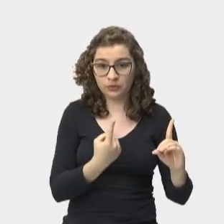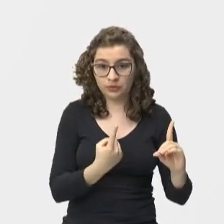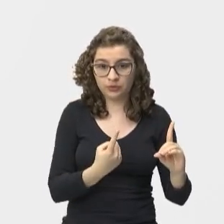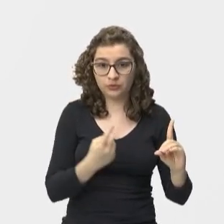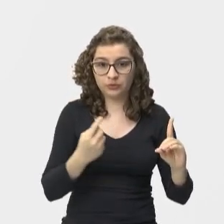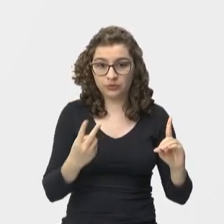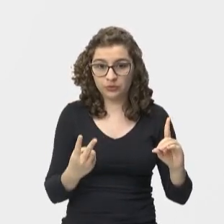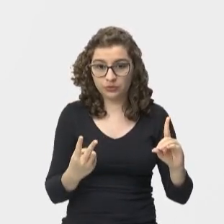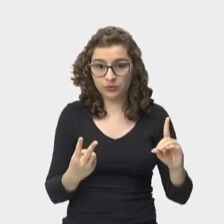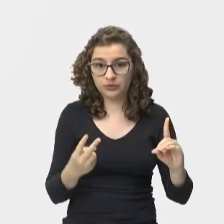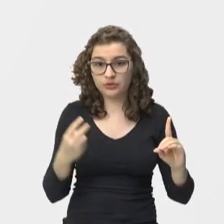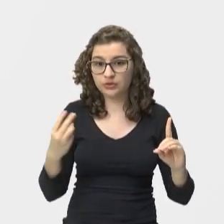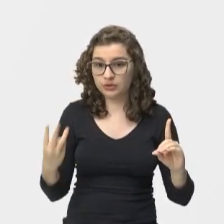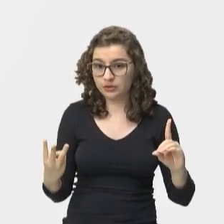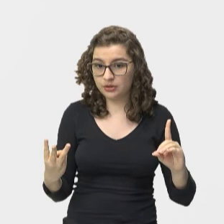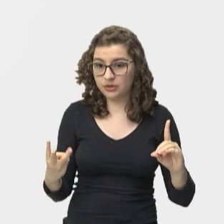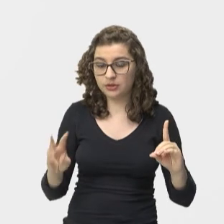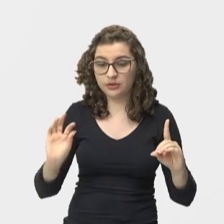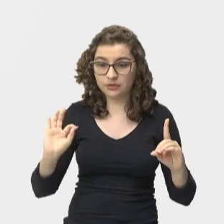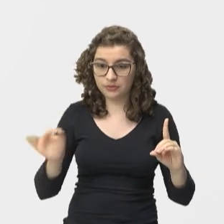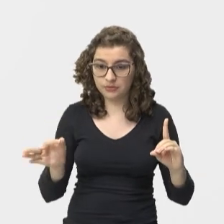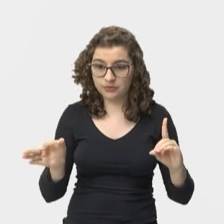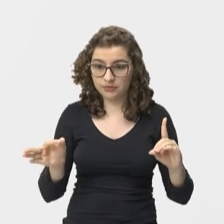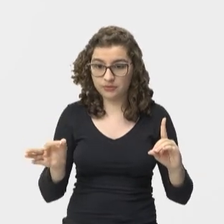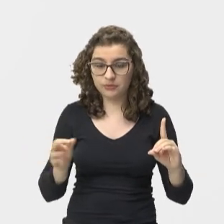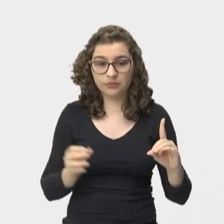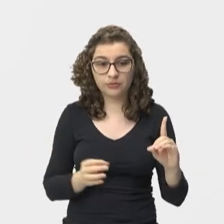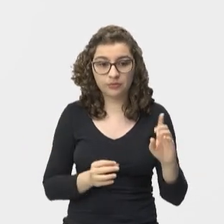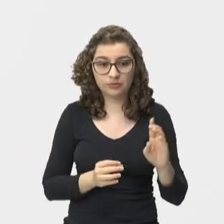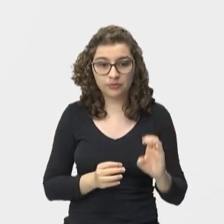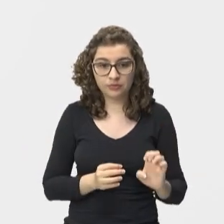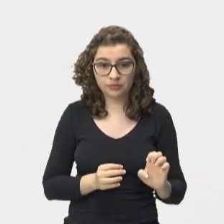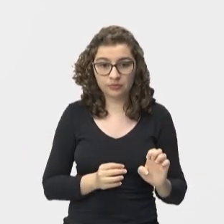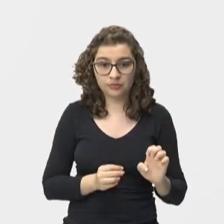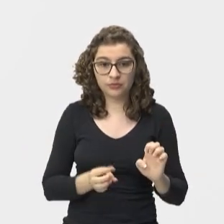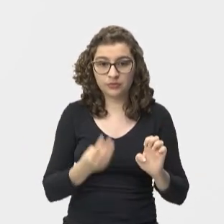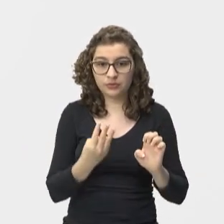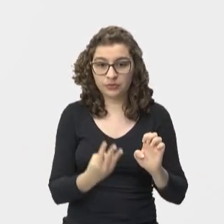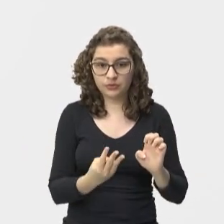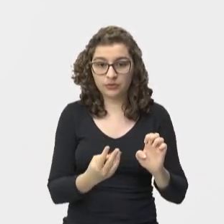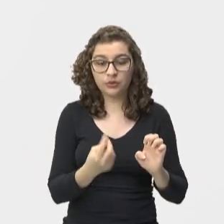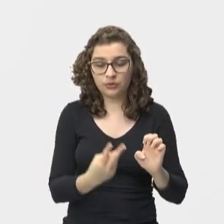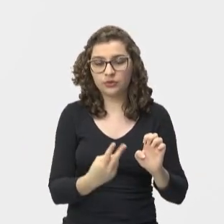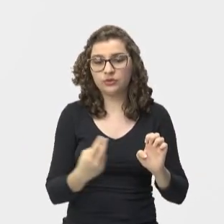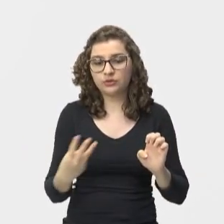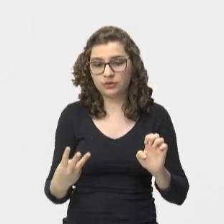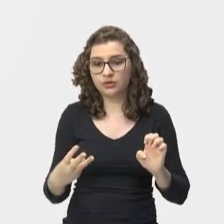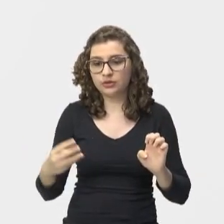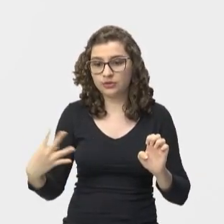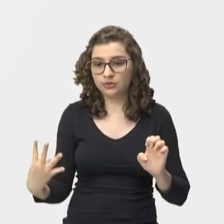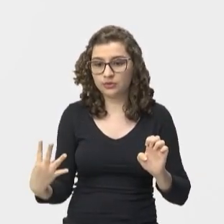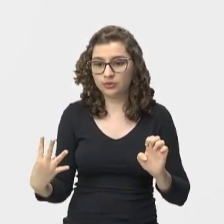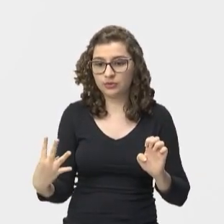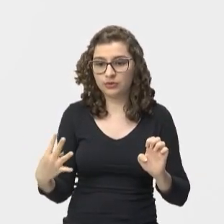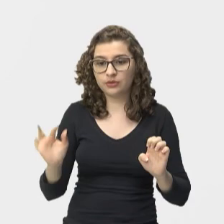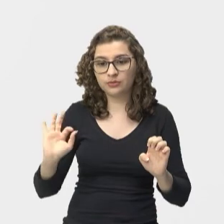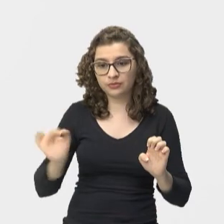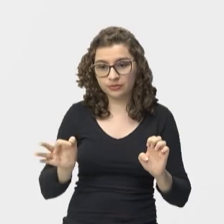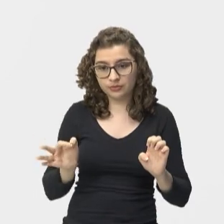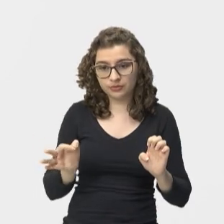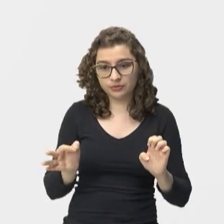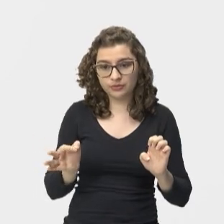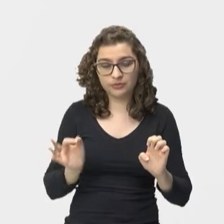os itens 1, 2 e 3 são verdadeiros, apenas o item 2,